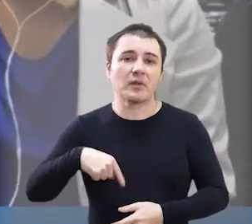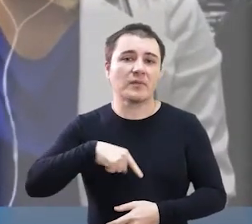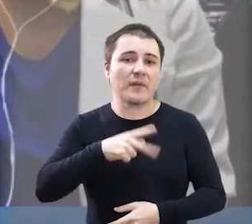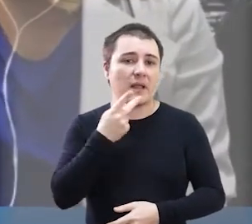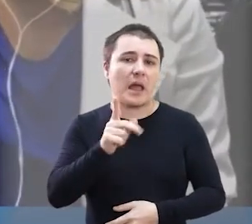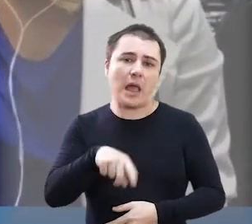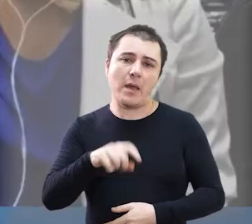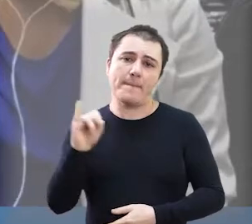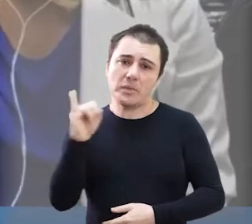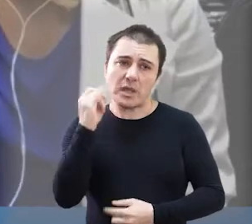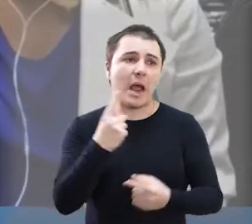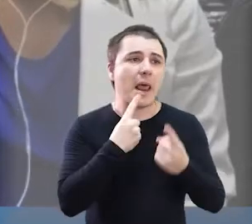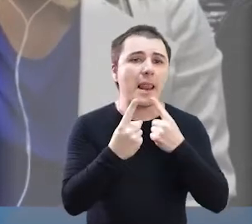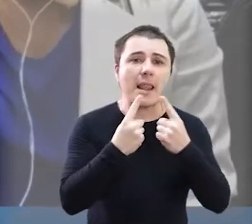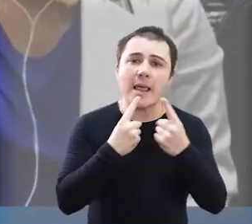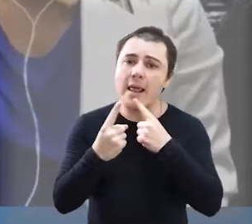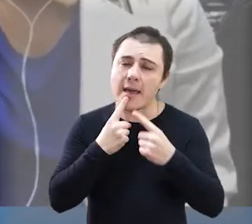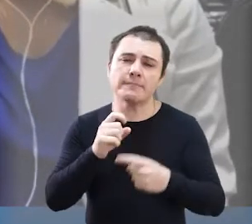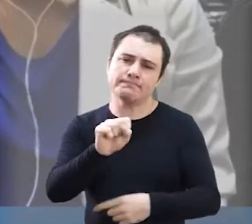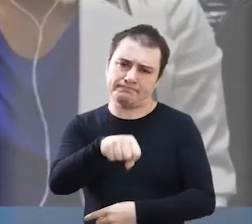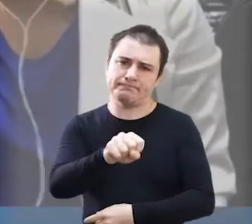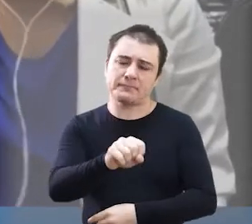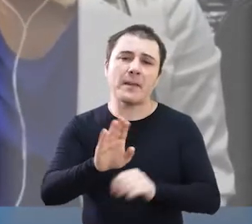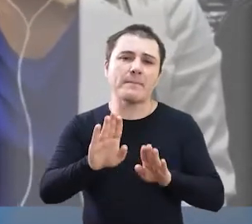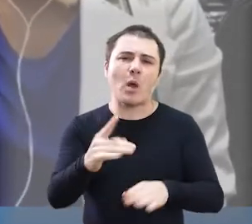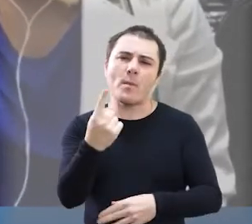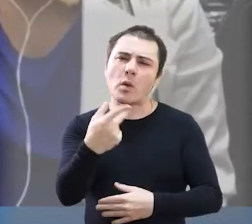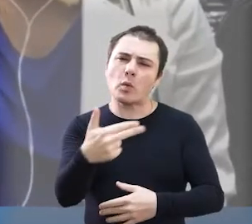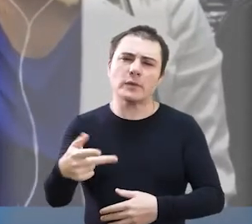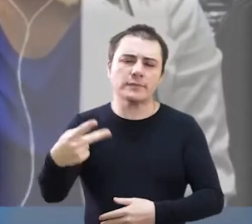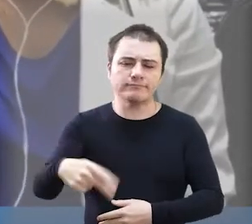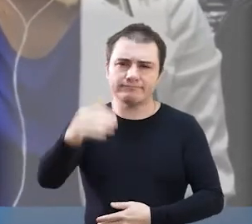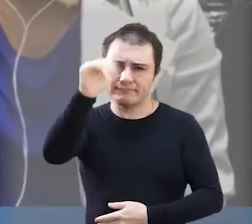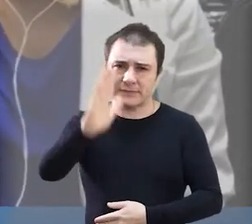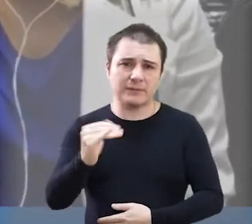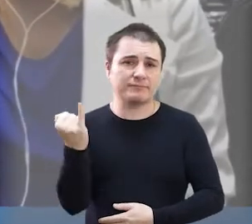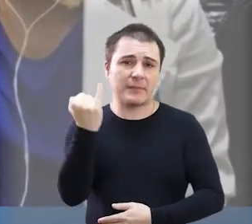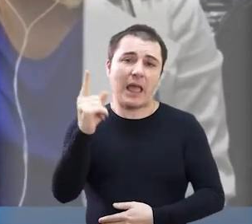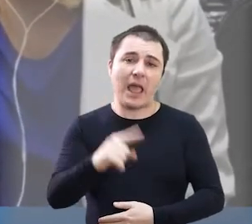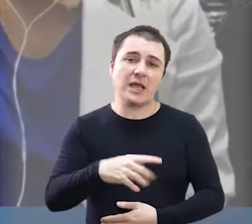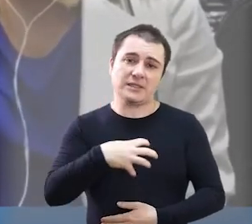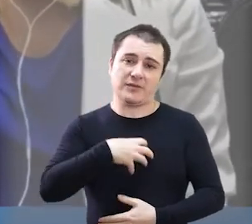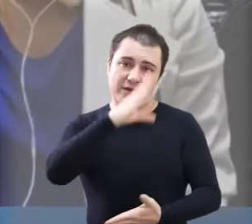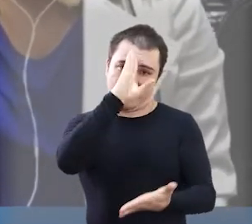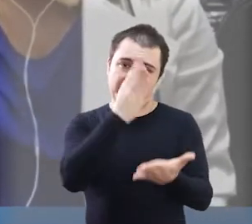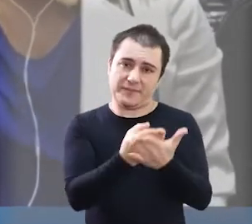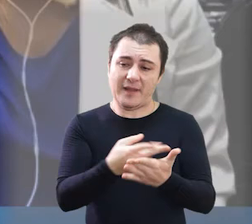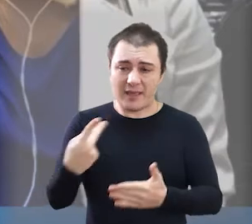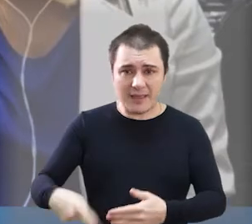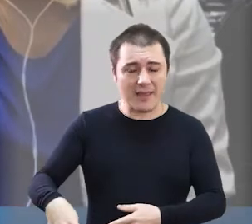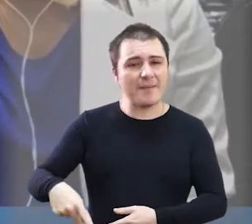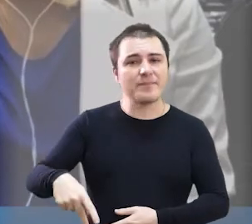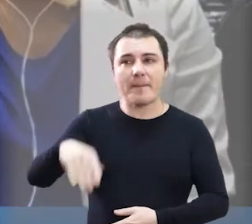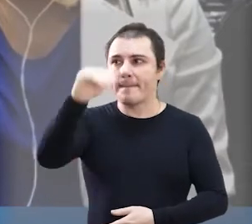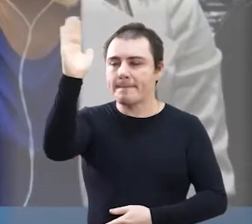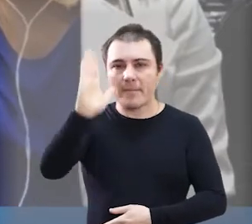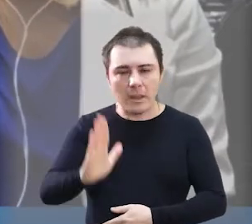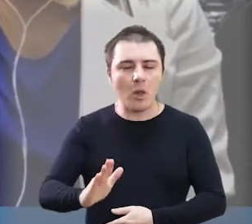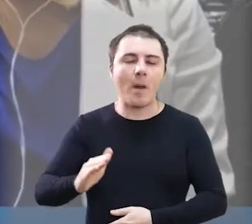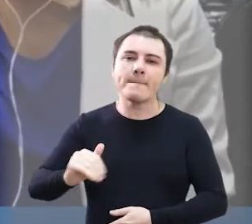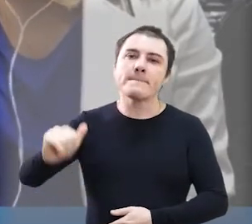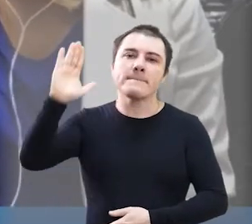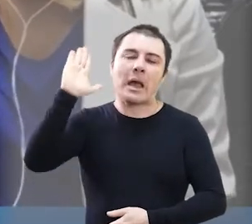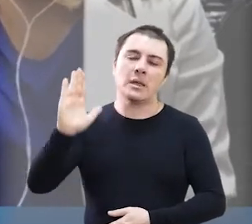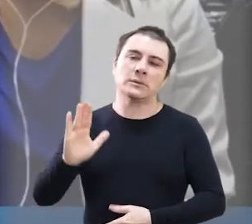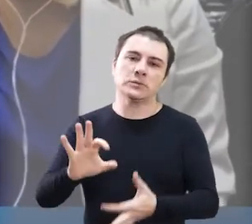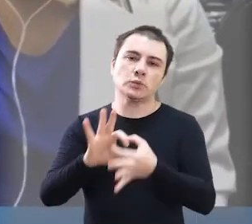sobre a importância do diálogo, e um fator muito presente no Brasil é a questão da crença. Nós somos um país